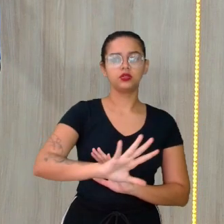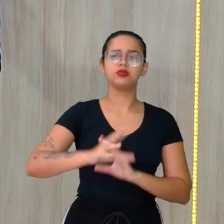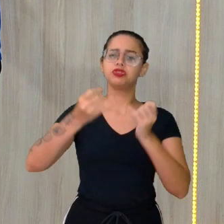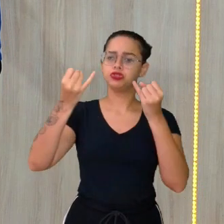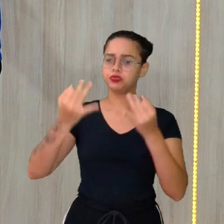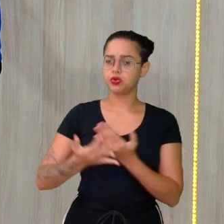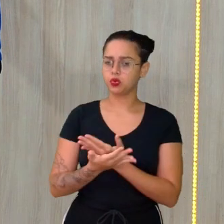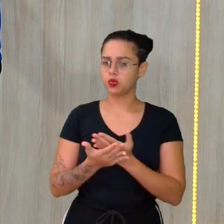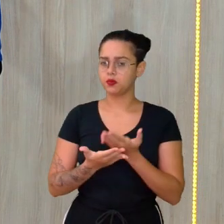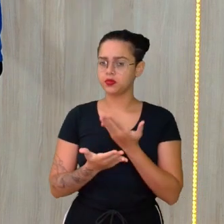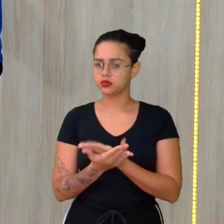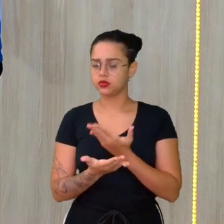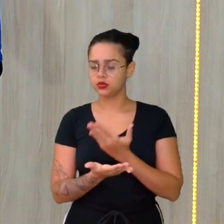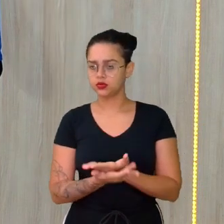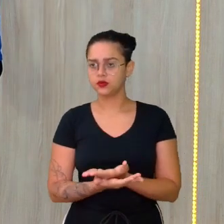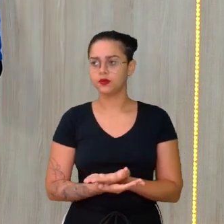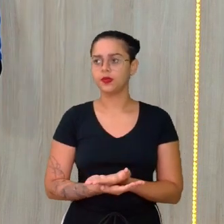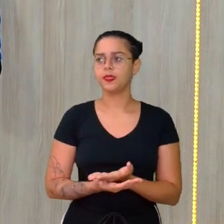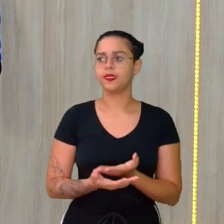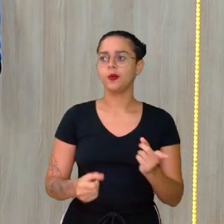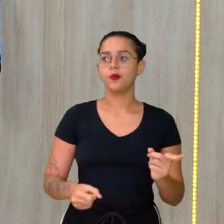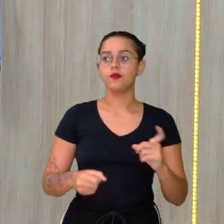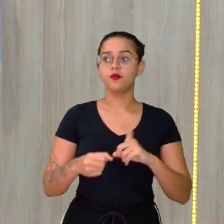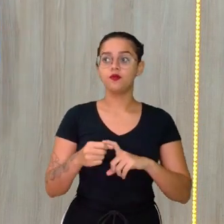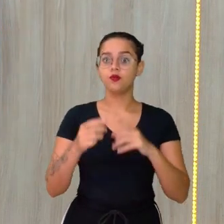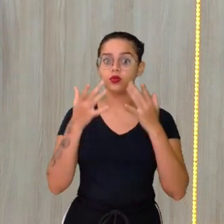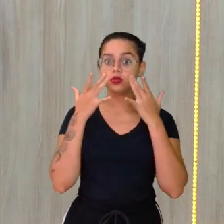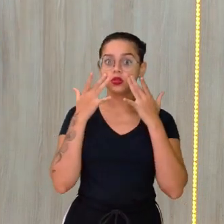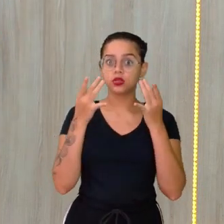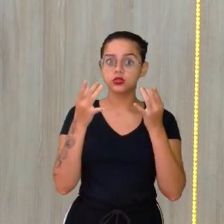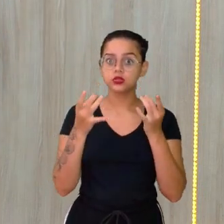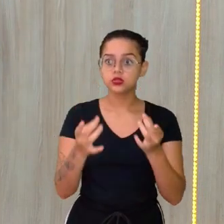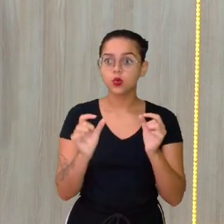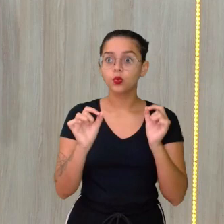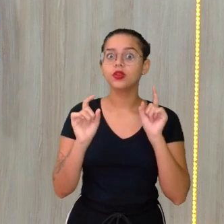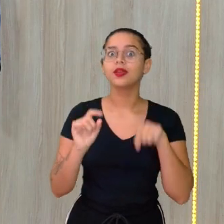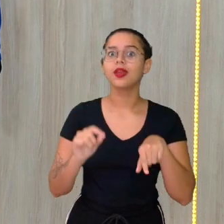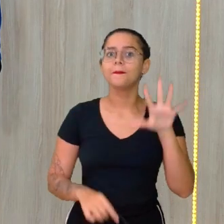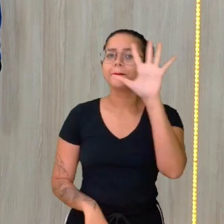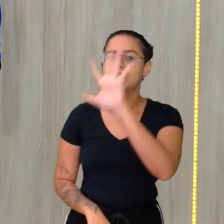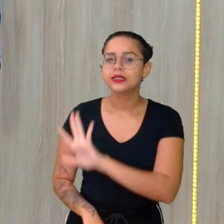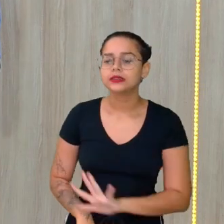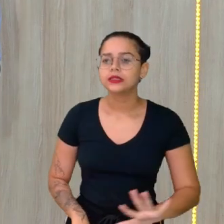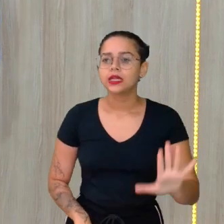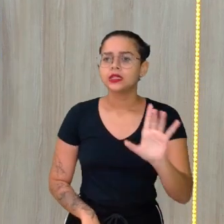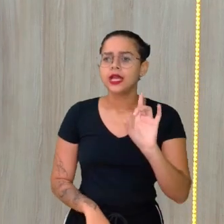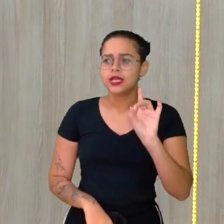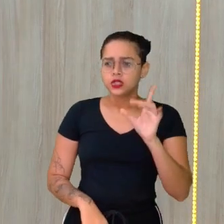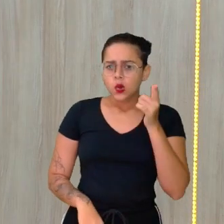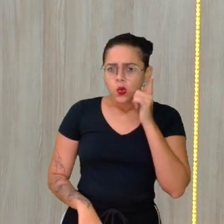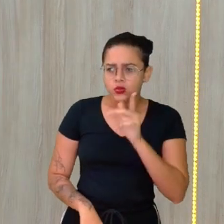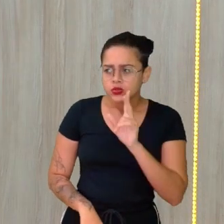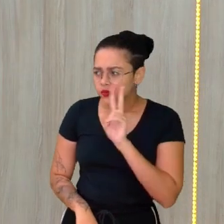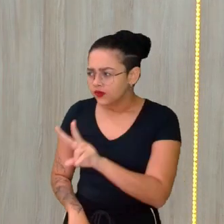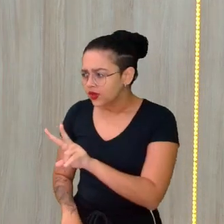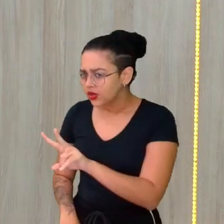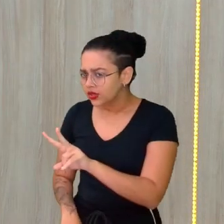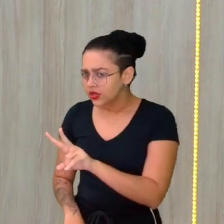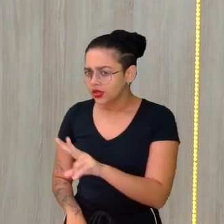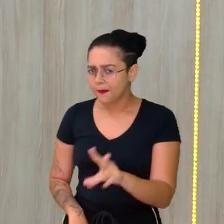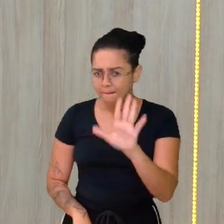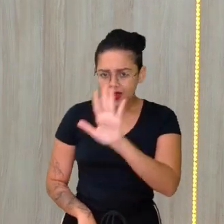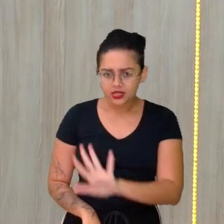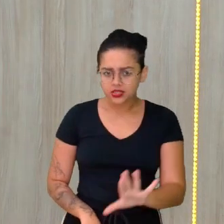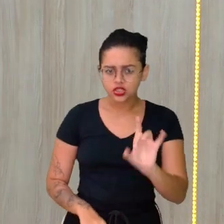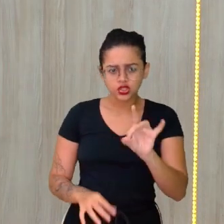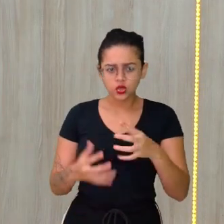no comecinho da aula. Então, volta lá e observa o que é paisagem. Será que a paisagem é só o que eu consigo ver? Né? Será que a